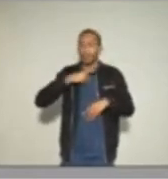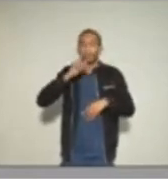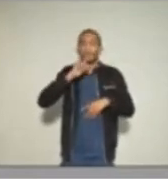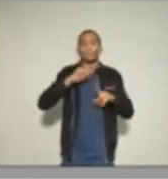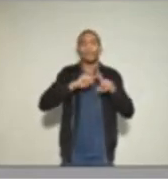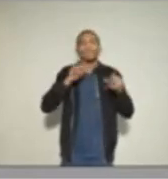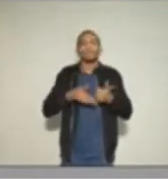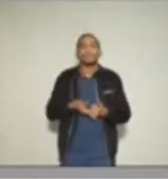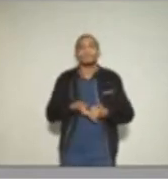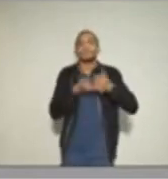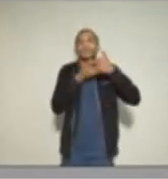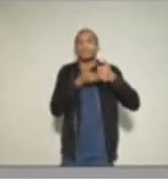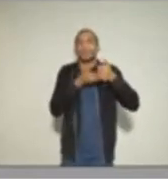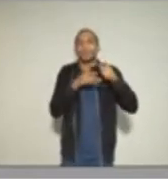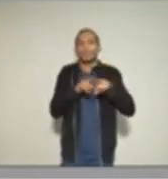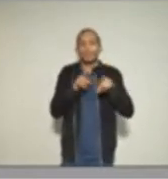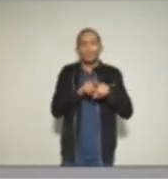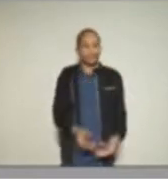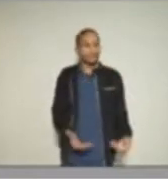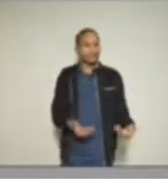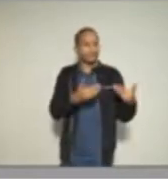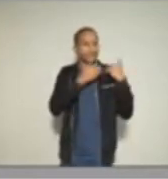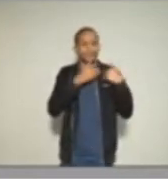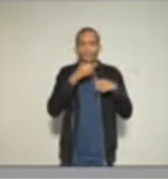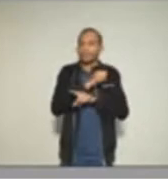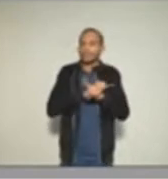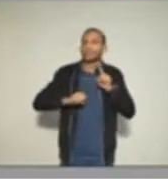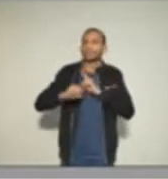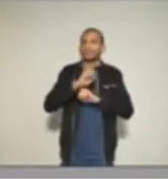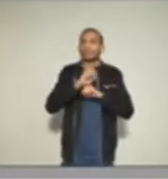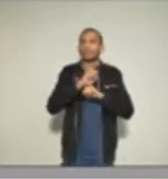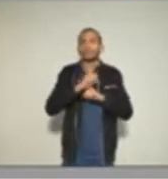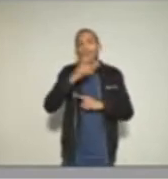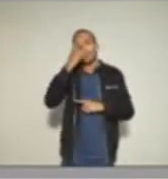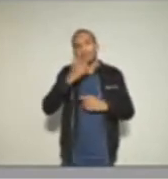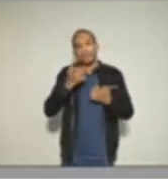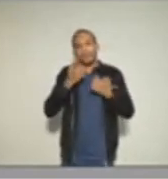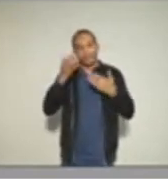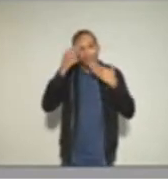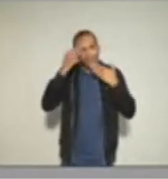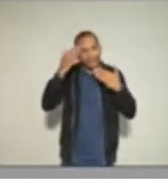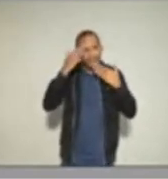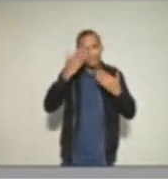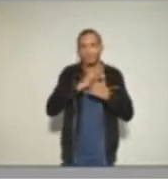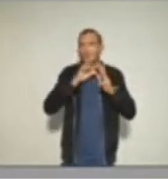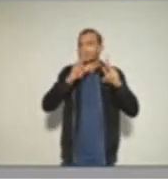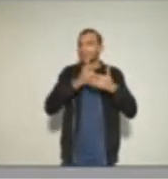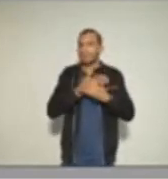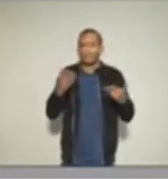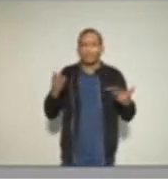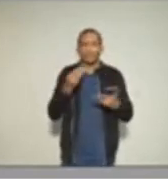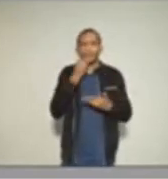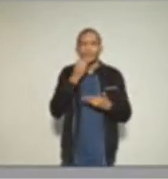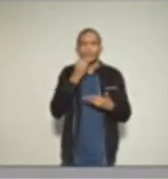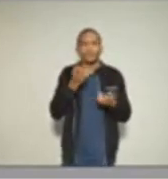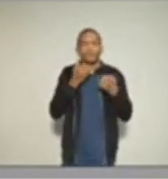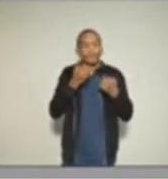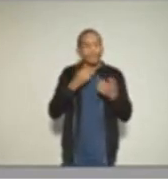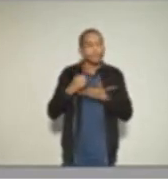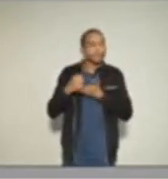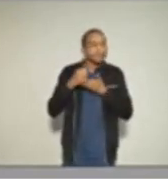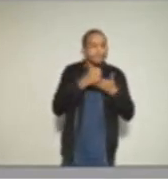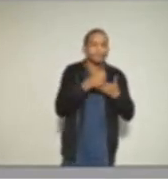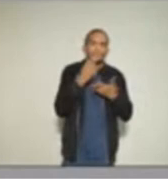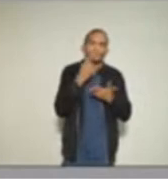de sustentabilidade e de responsabilidade social. Então, eu queria agradecer demais a todos vocês que se propuseram a vir